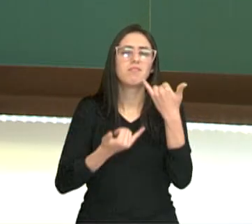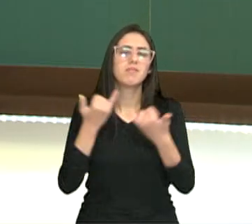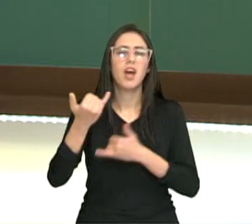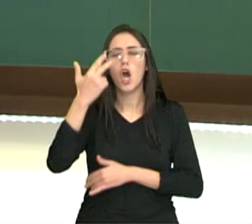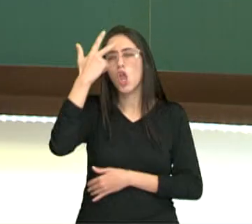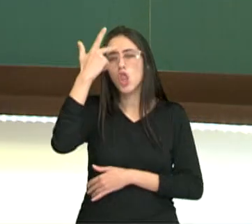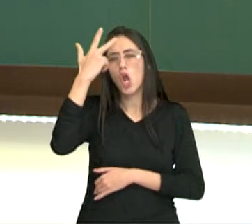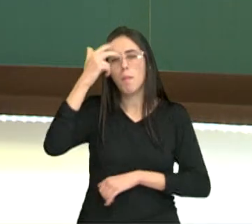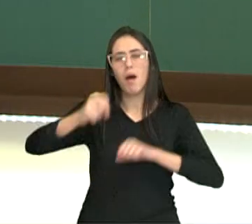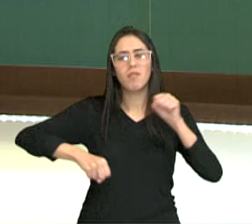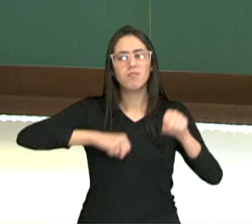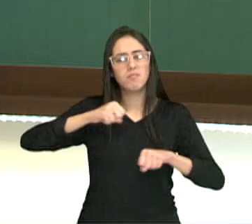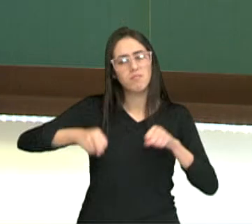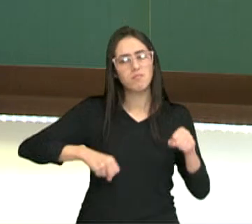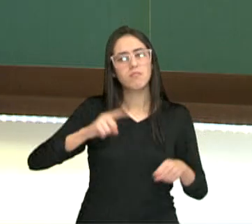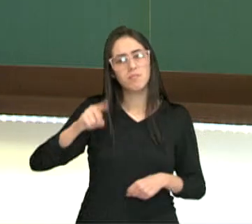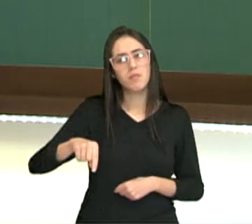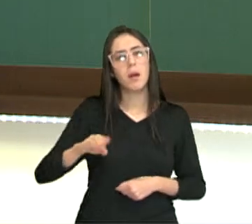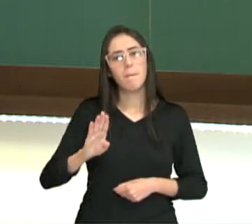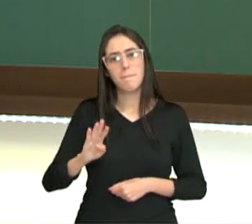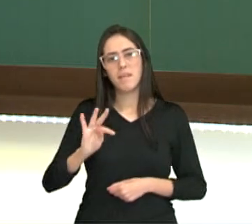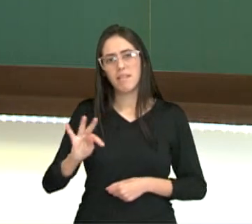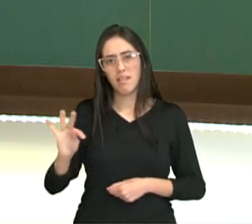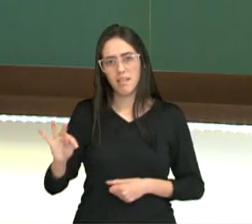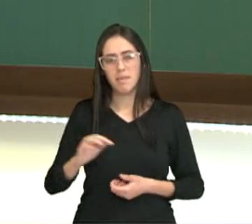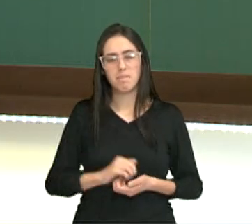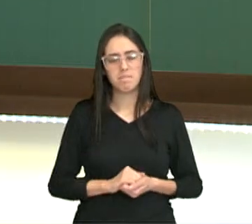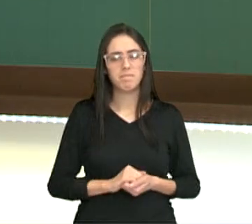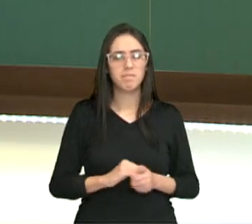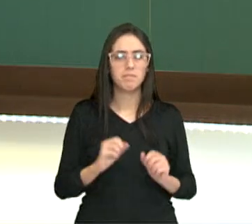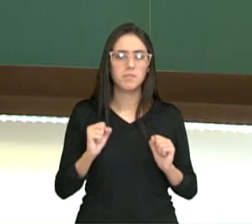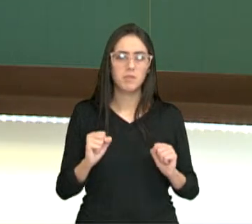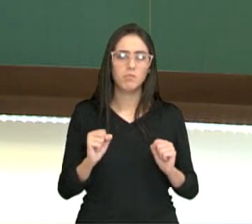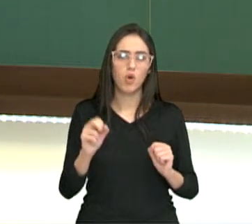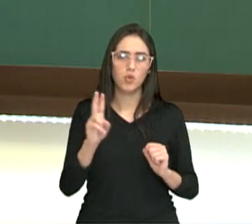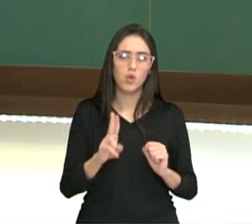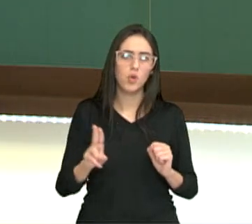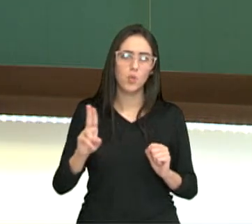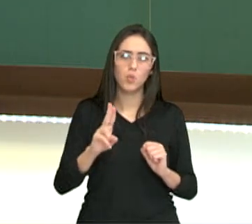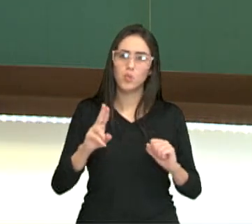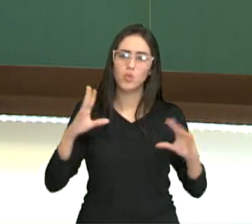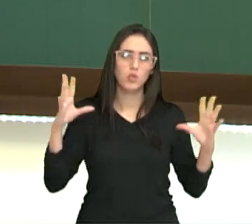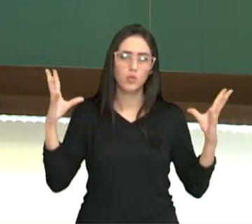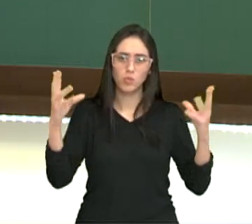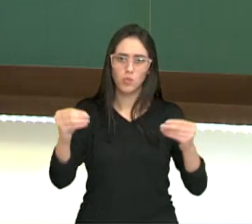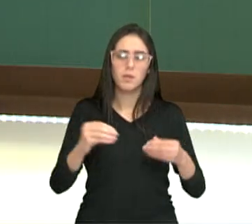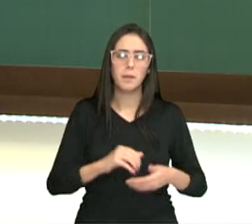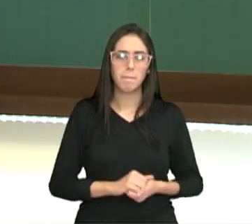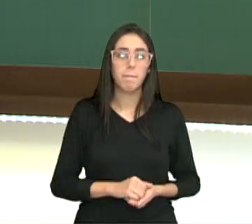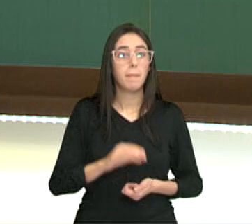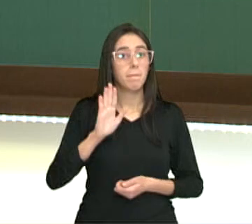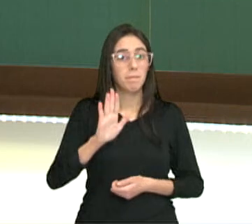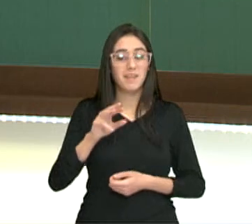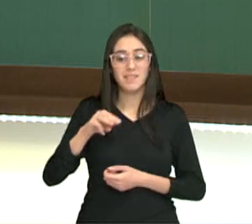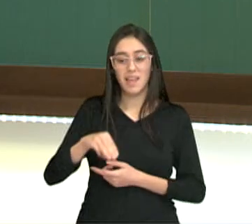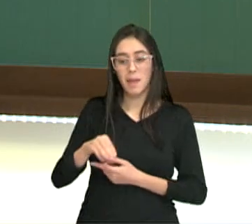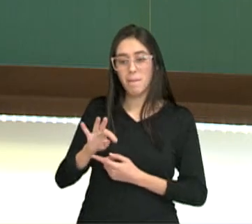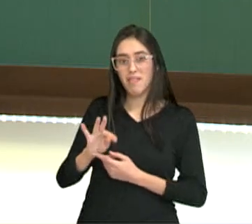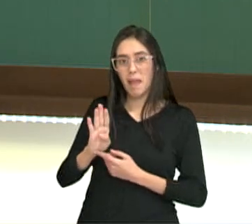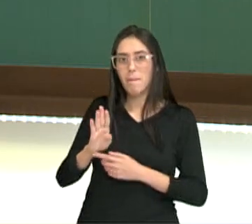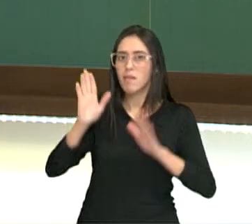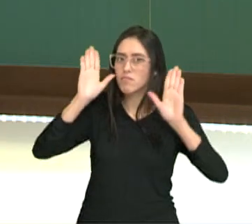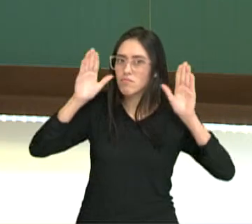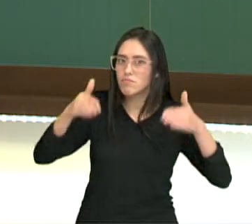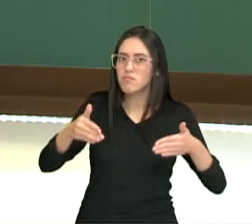do passeio que você vai fazer com os amigos no parque, que ela pode ser utilizada em todo o terreno. Já a MTB não.